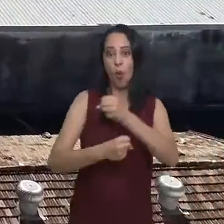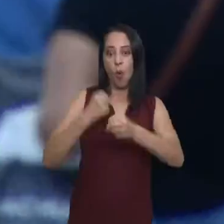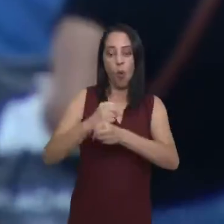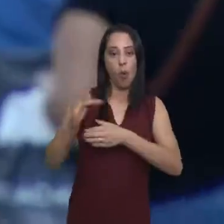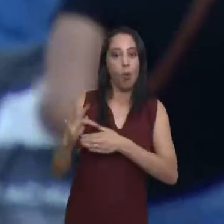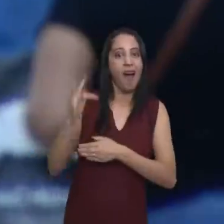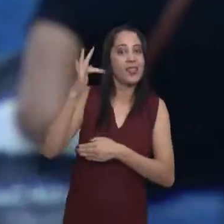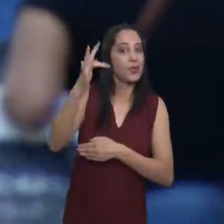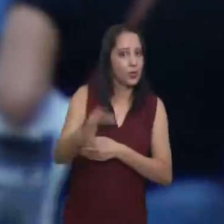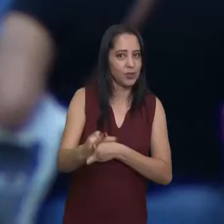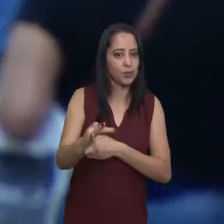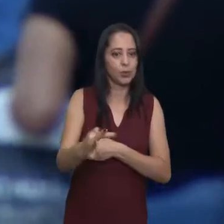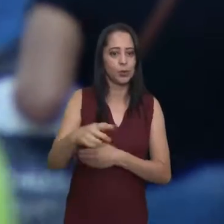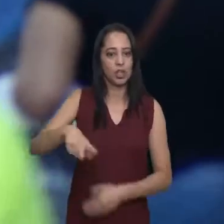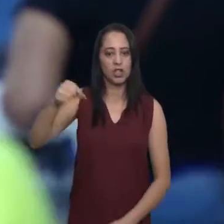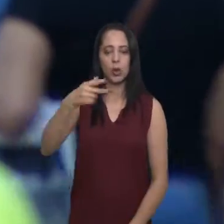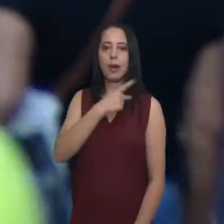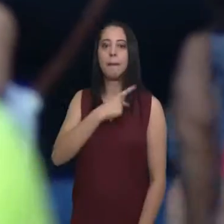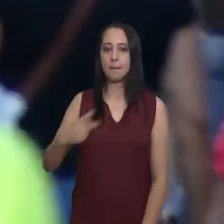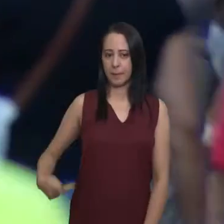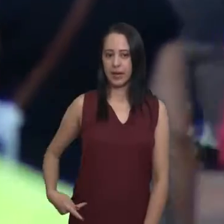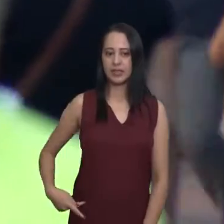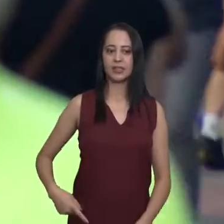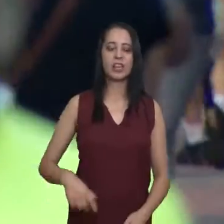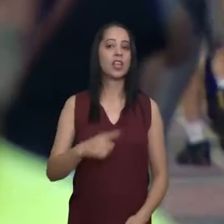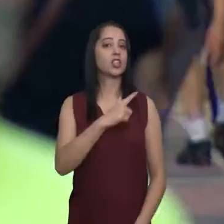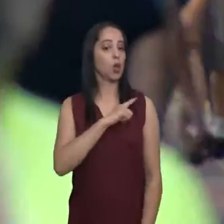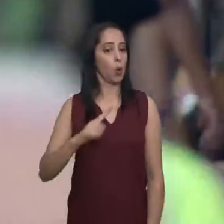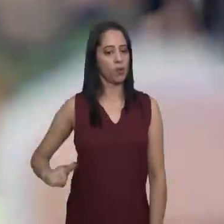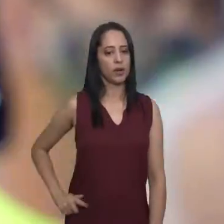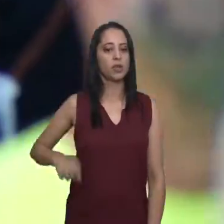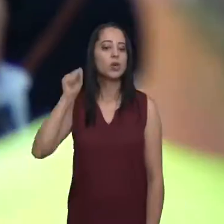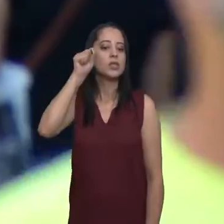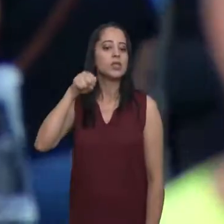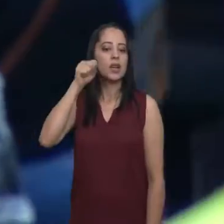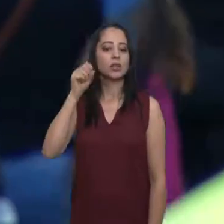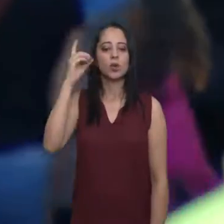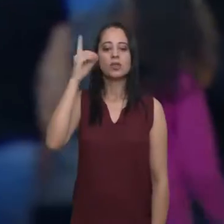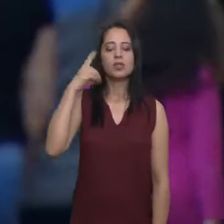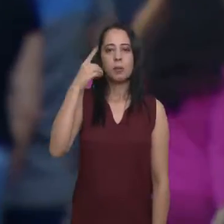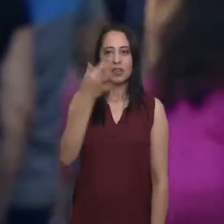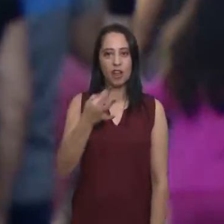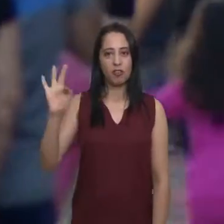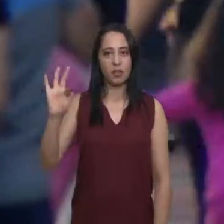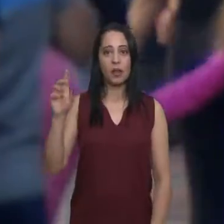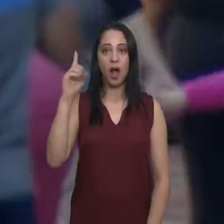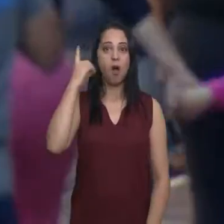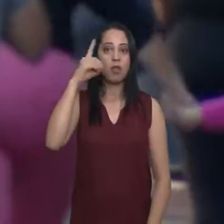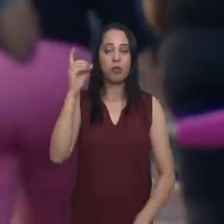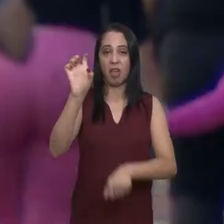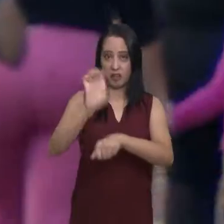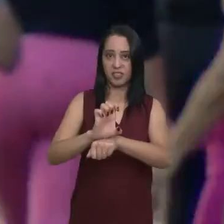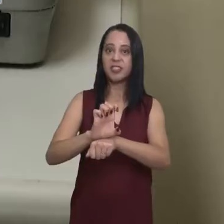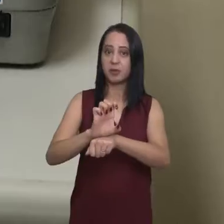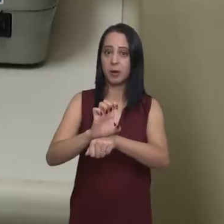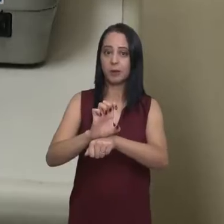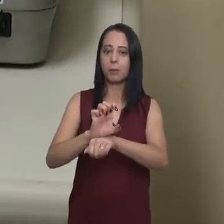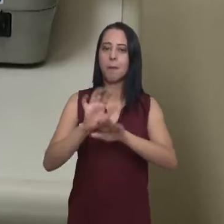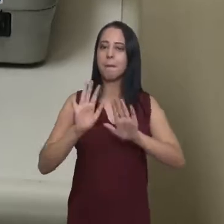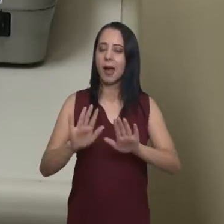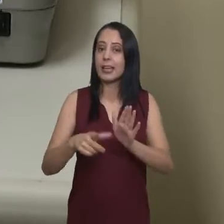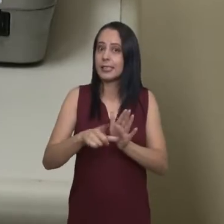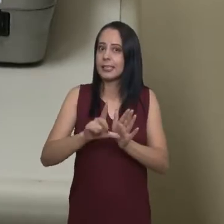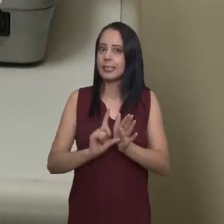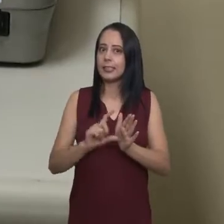anos, com as escolhas para presidente, governadores, senadores, deputados federais e estaduais. Mas para